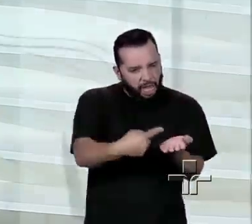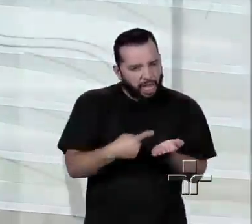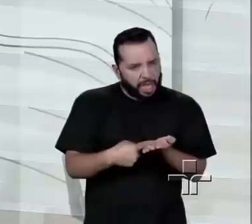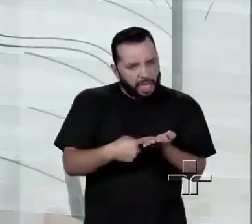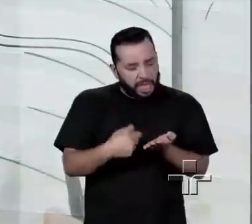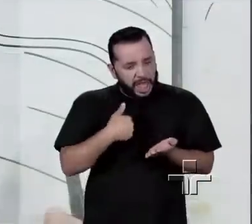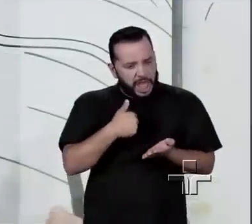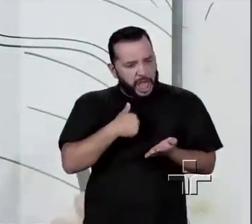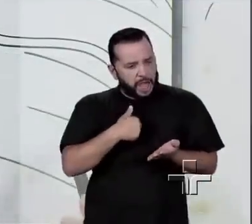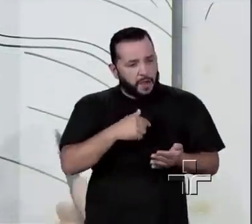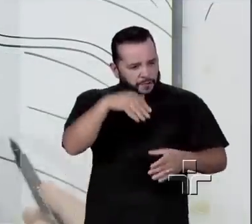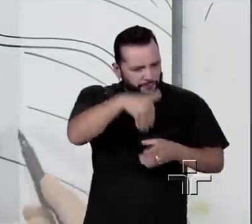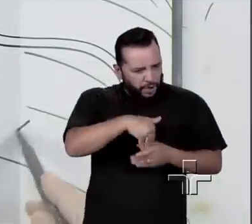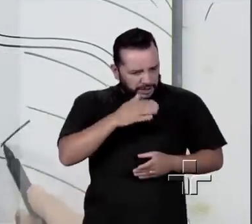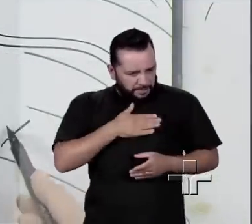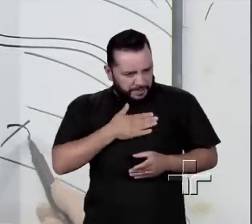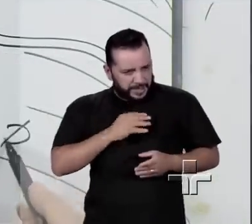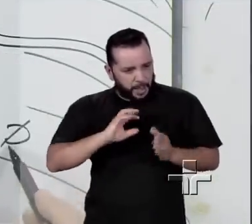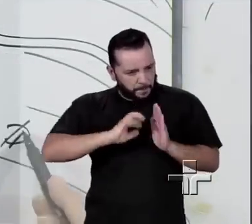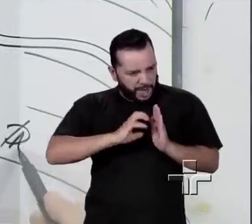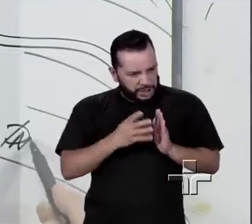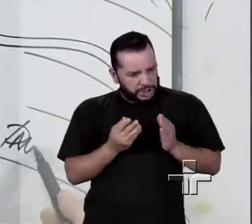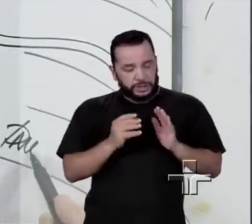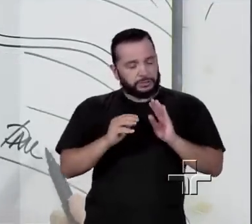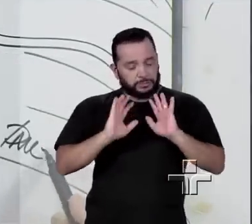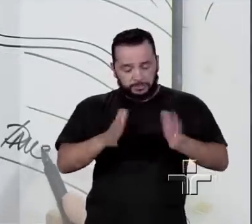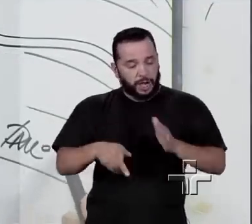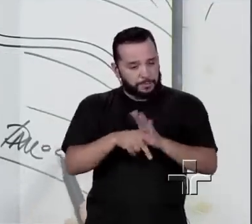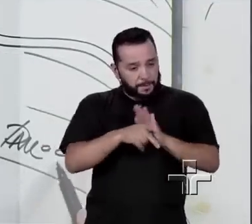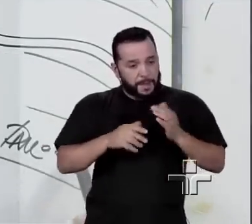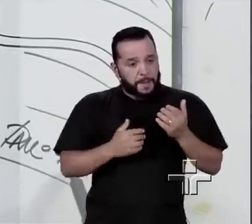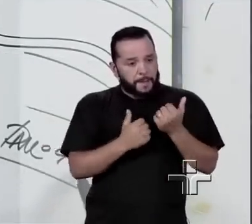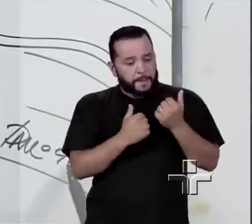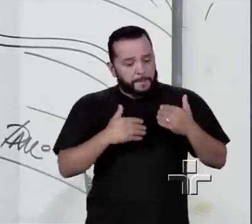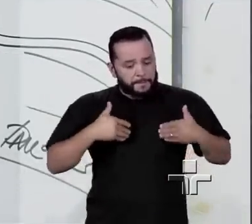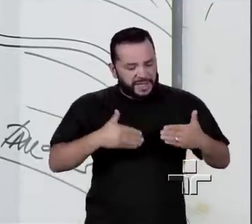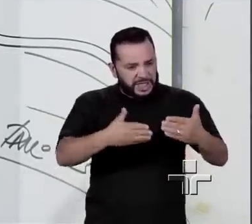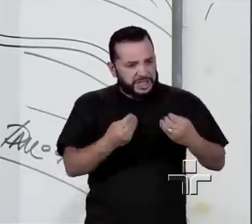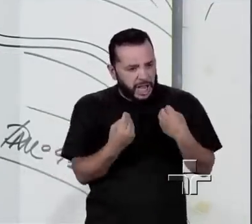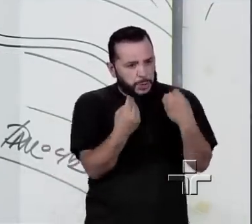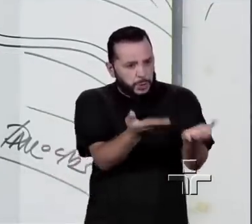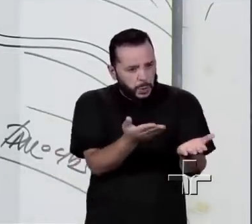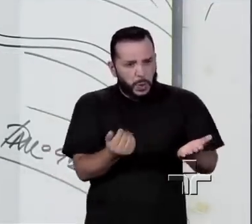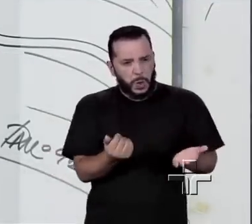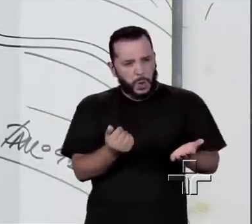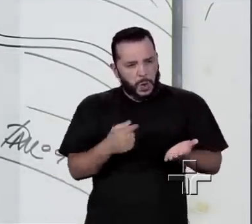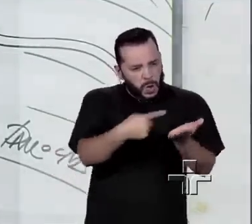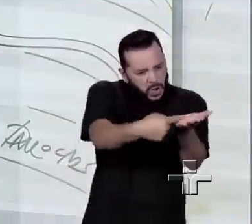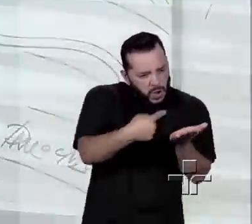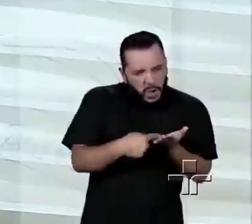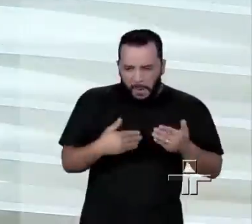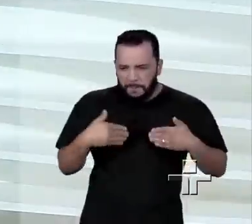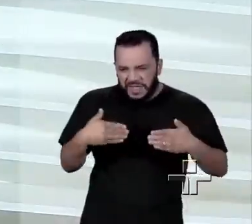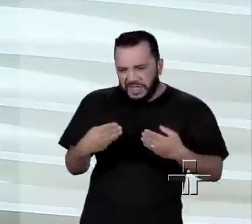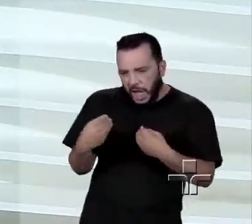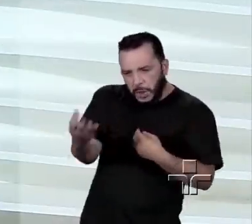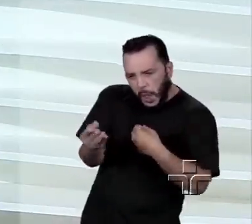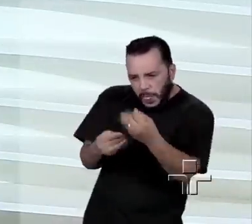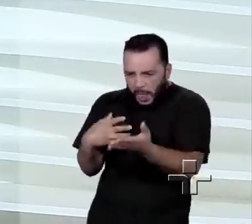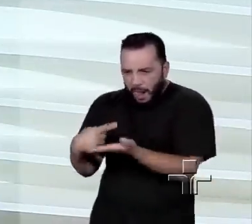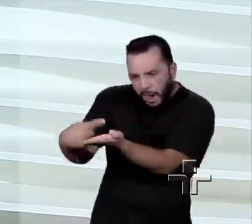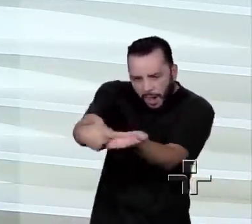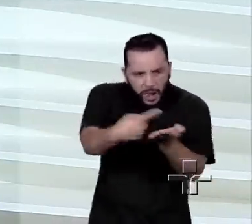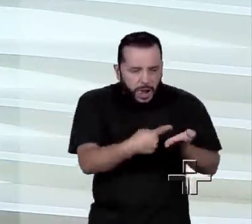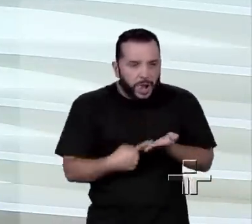cá, da porteira fechada, de contemplação de ministérios ou de qualquer